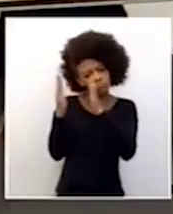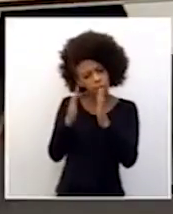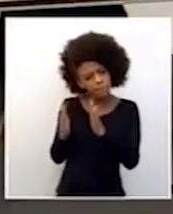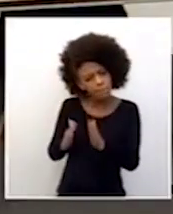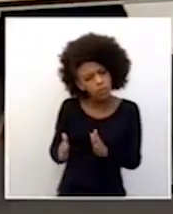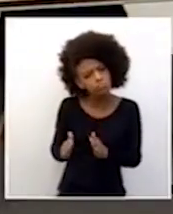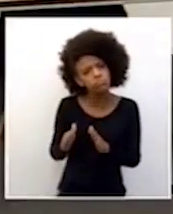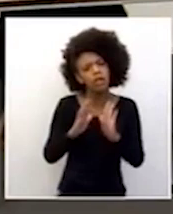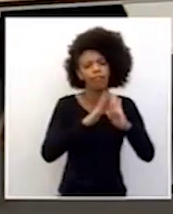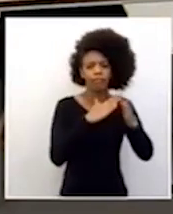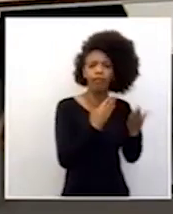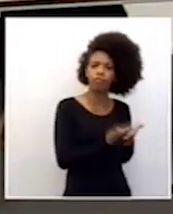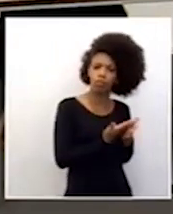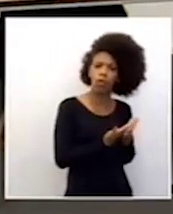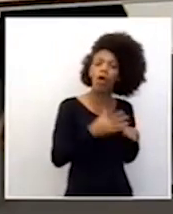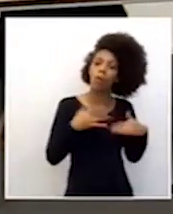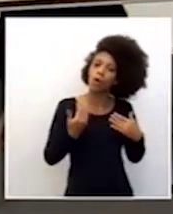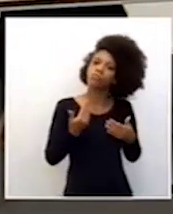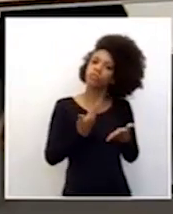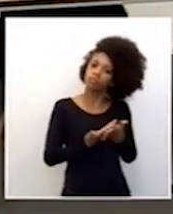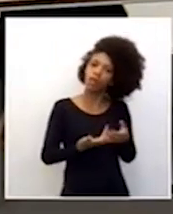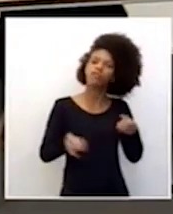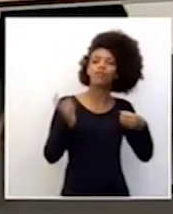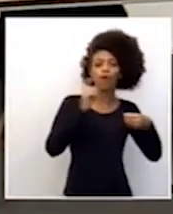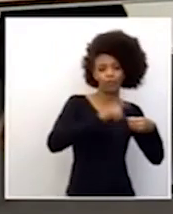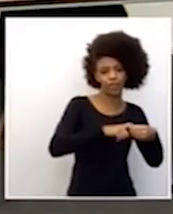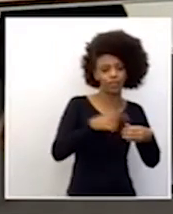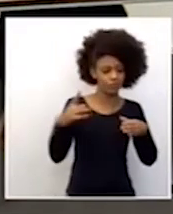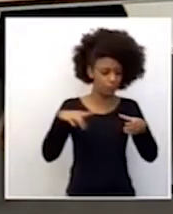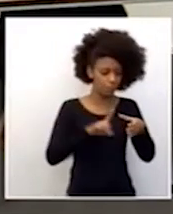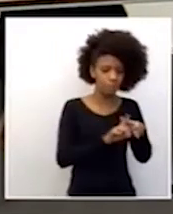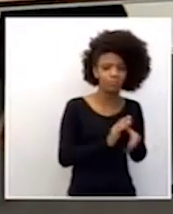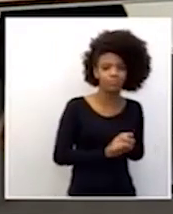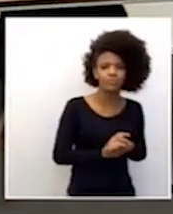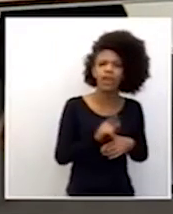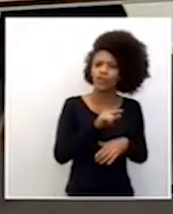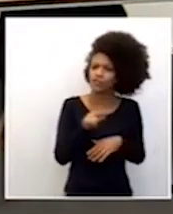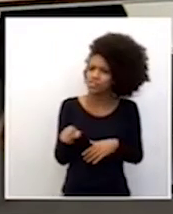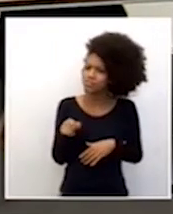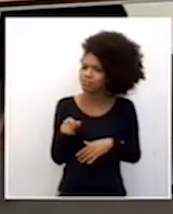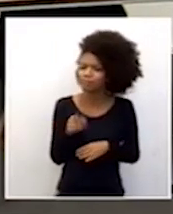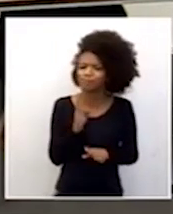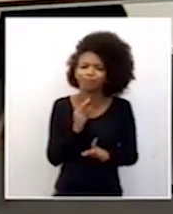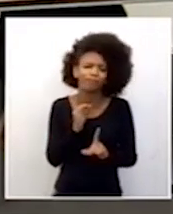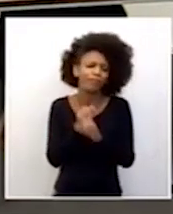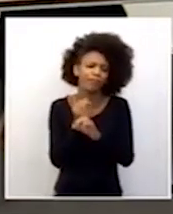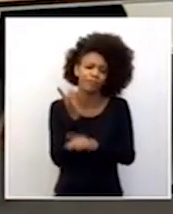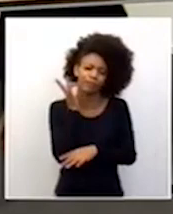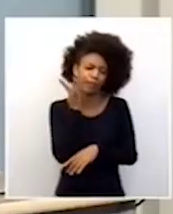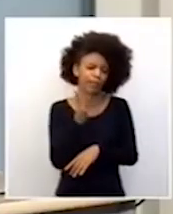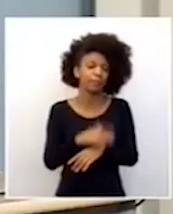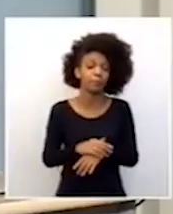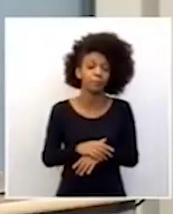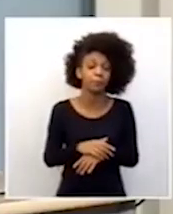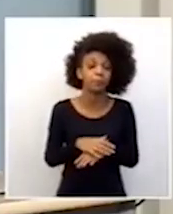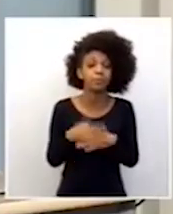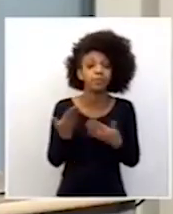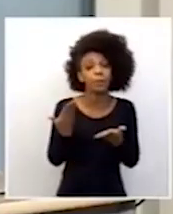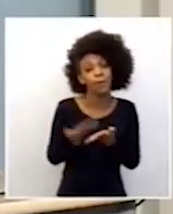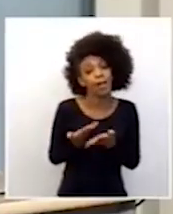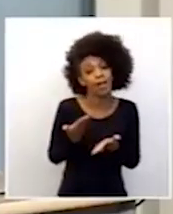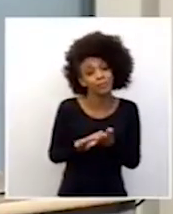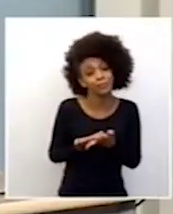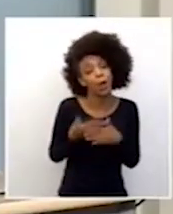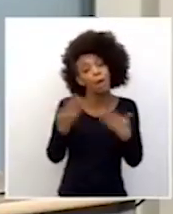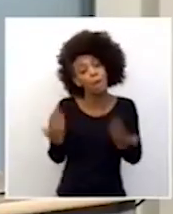quando as aulas retornarem, né, fiquem tranquilos. Muito bem. Machado de Assis você encontra muito fácil. Muito fácil. E a aula de hoje, como eu